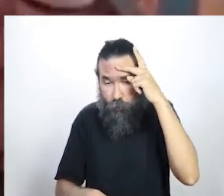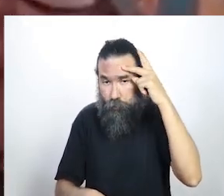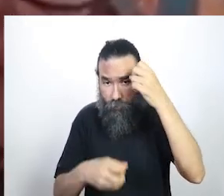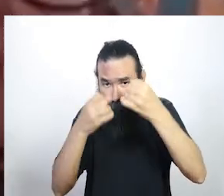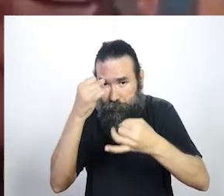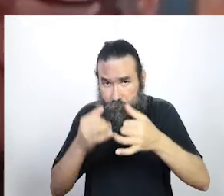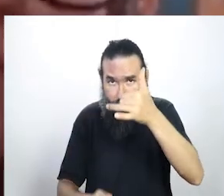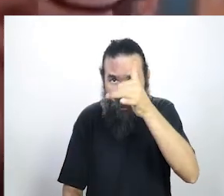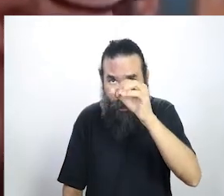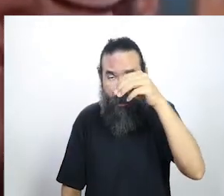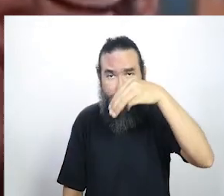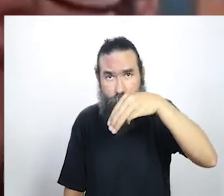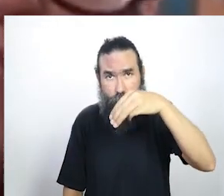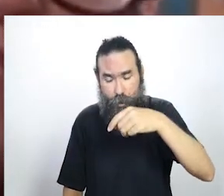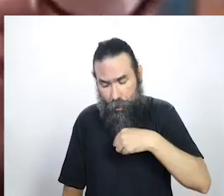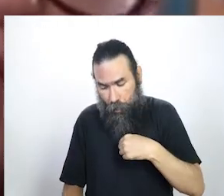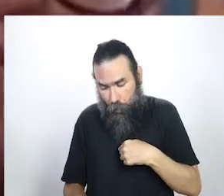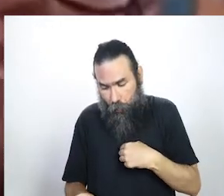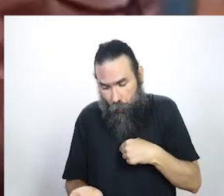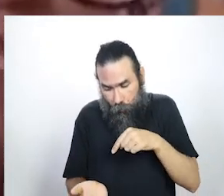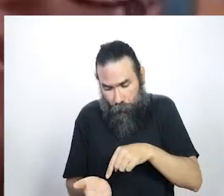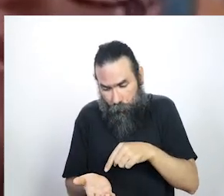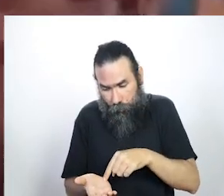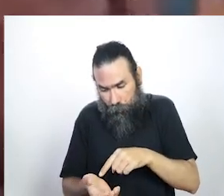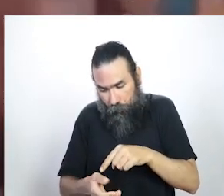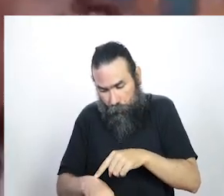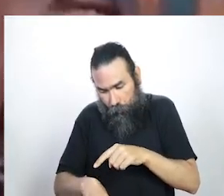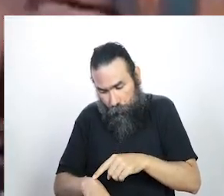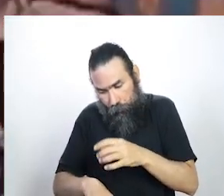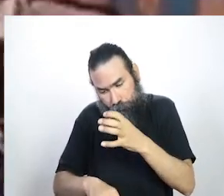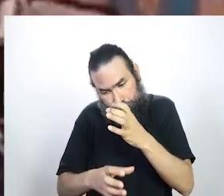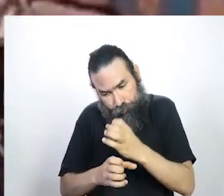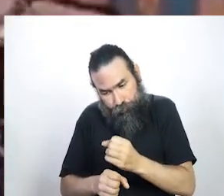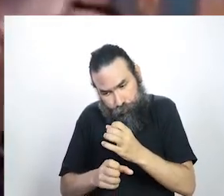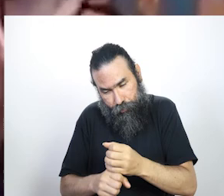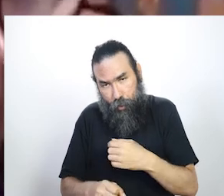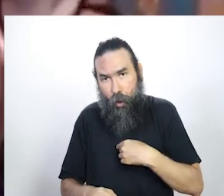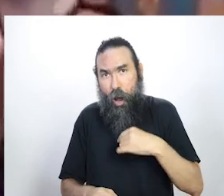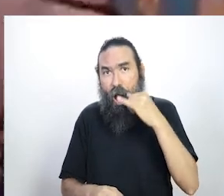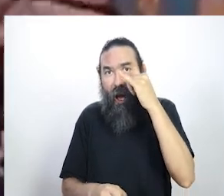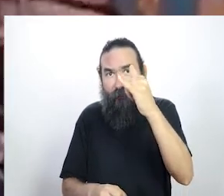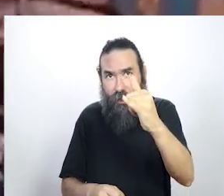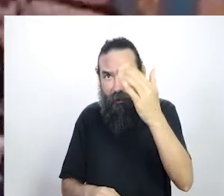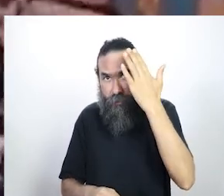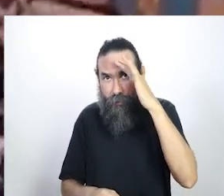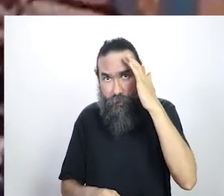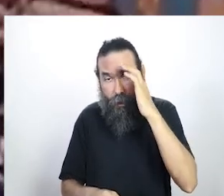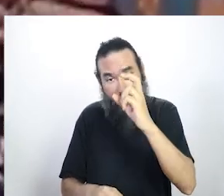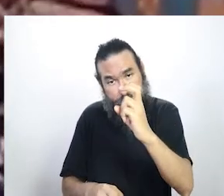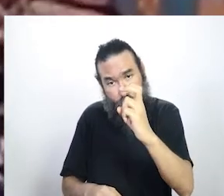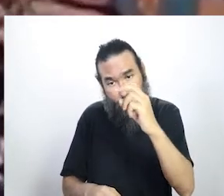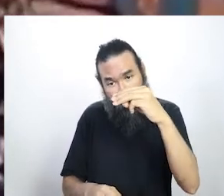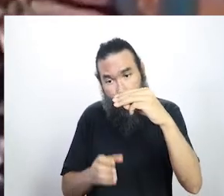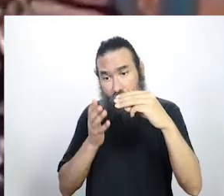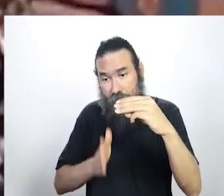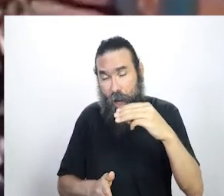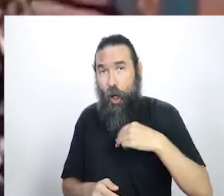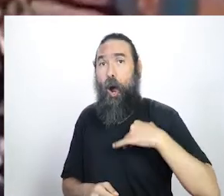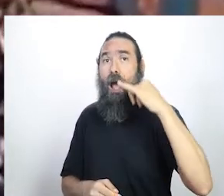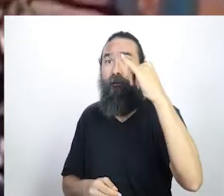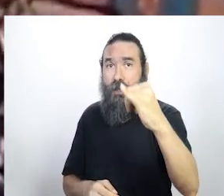Eu vou marcar, vou dizer, olha, 5 e depois 1 para fechar. Vocês estão de acordo?